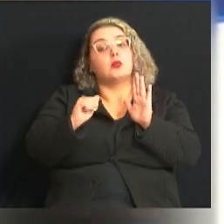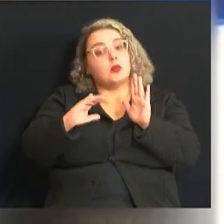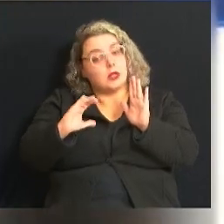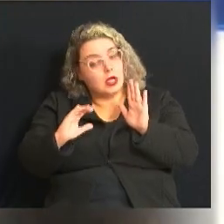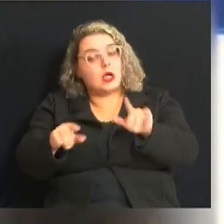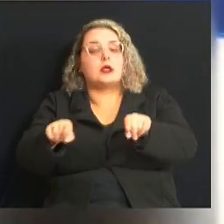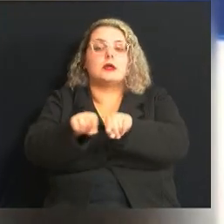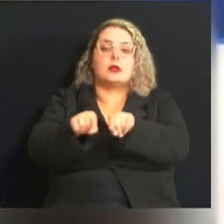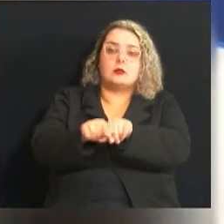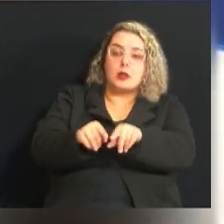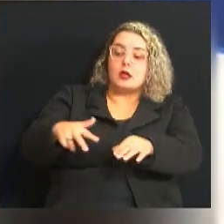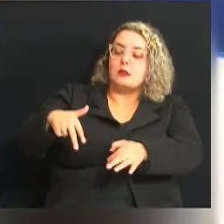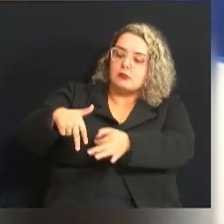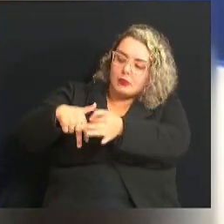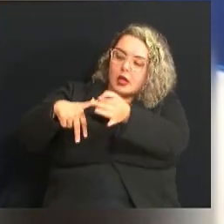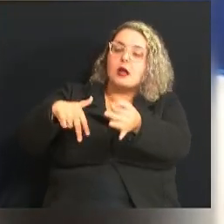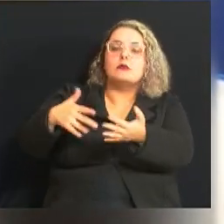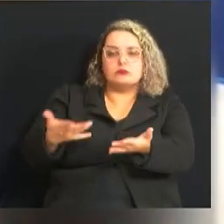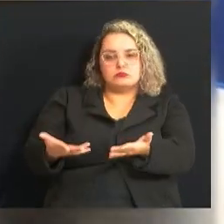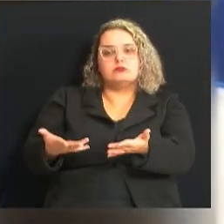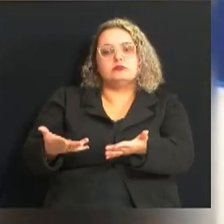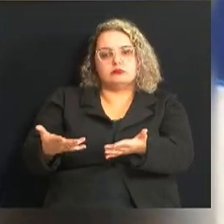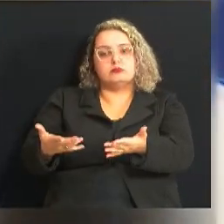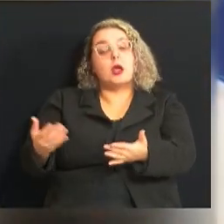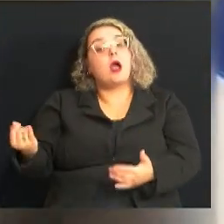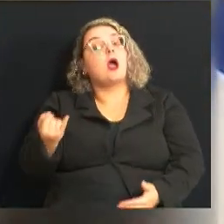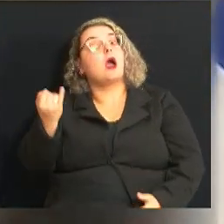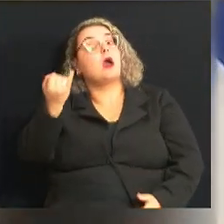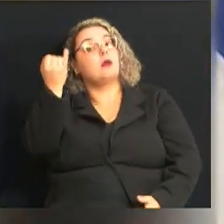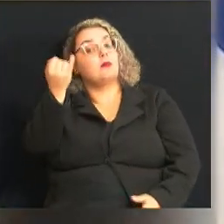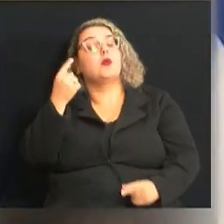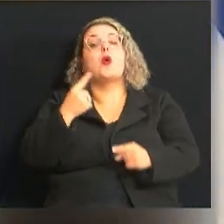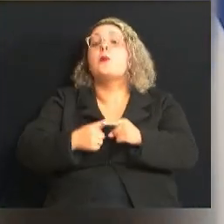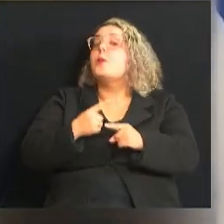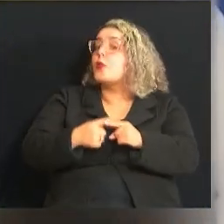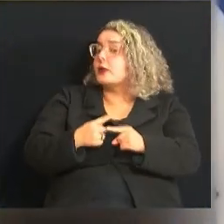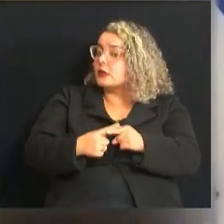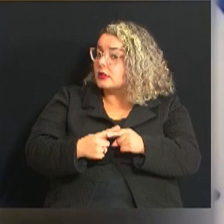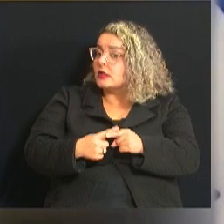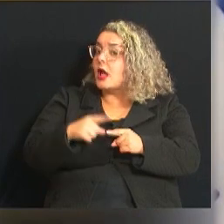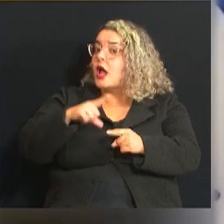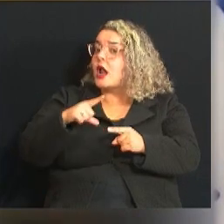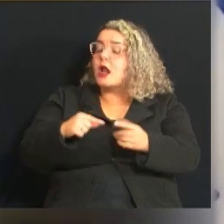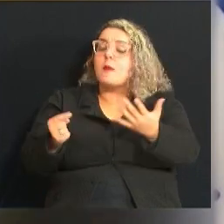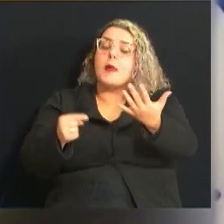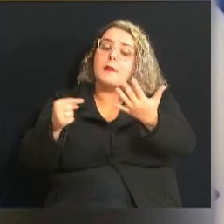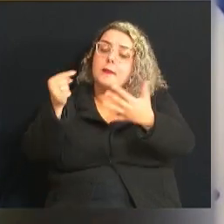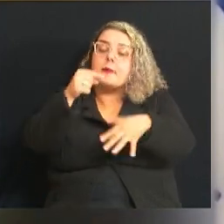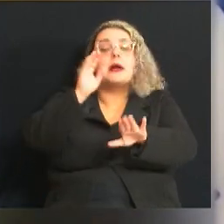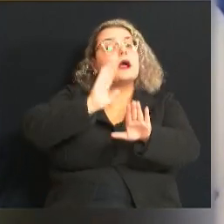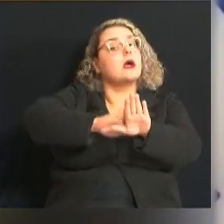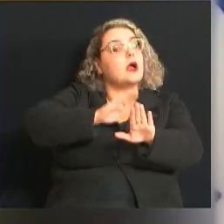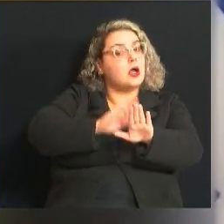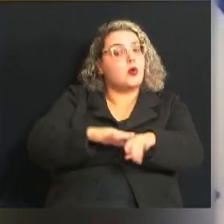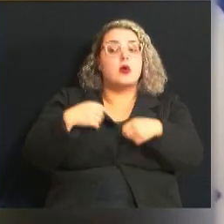seu parecer, é um parecer muito importante, porque ele coloca observações ou ações que devem ser